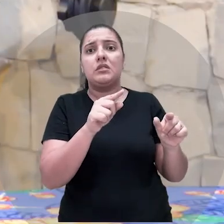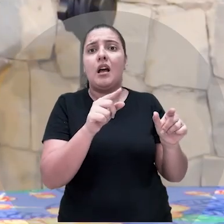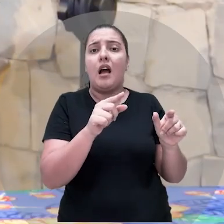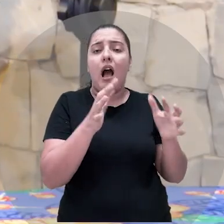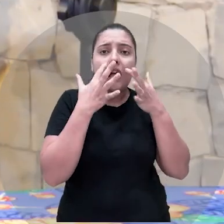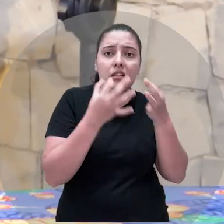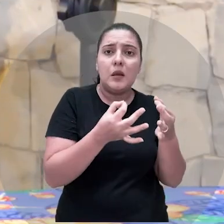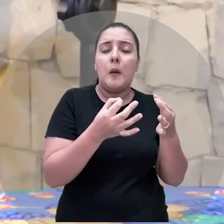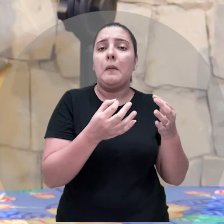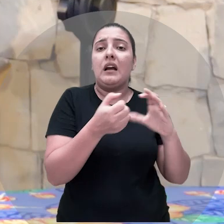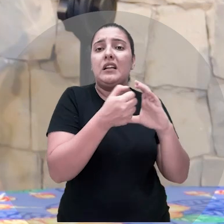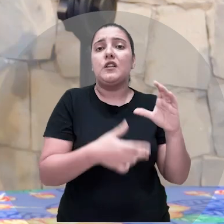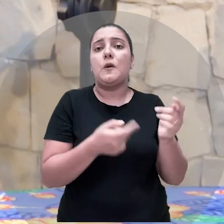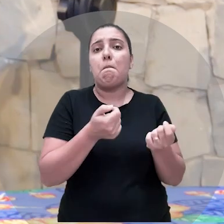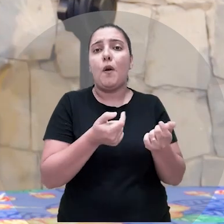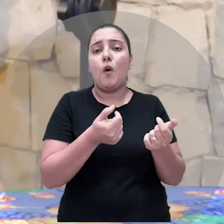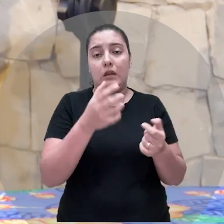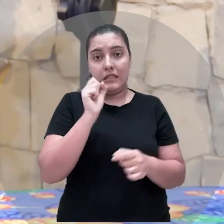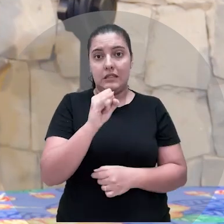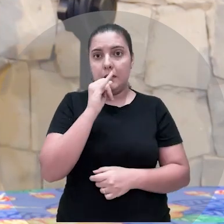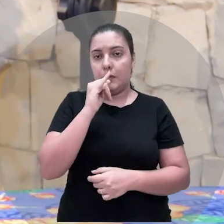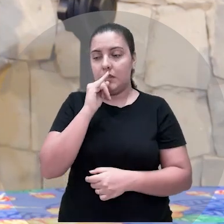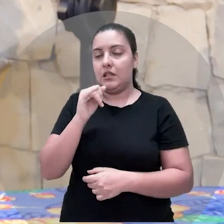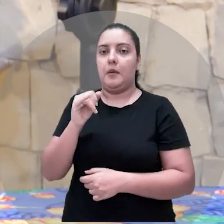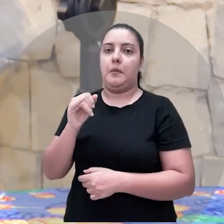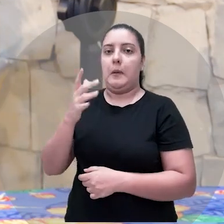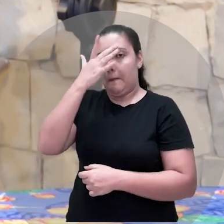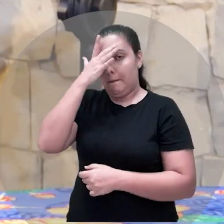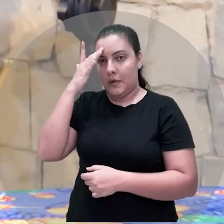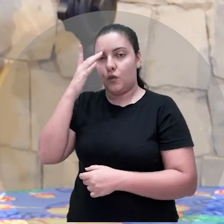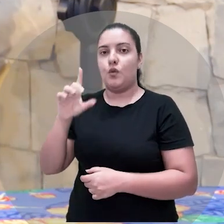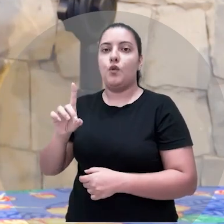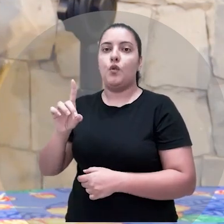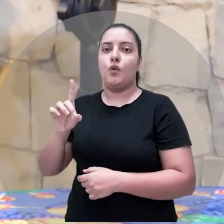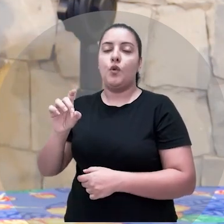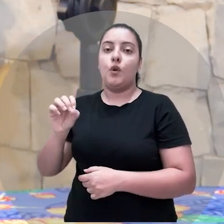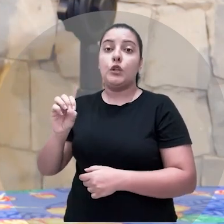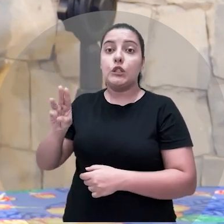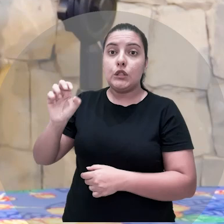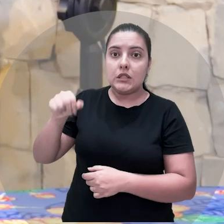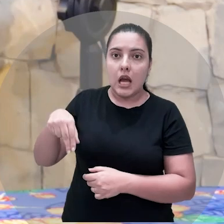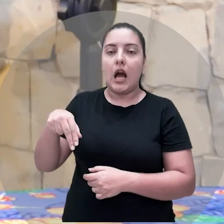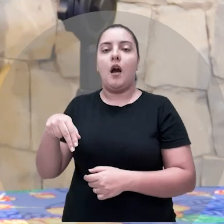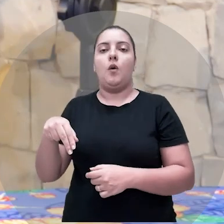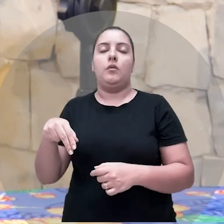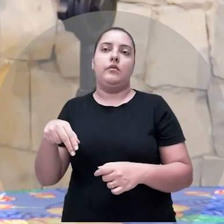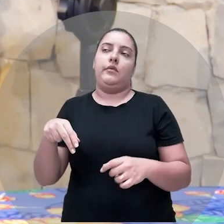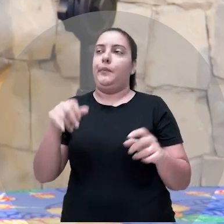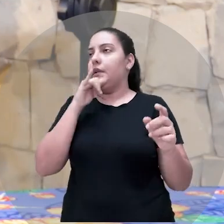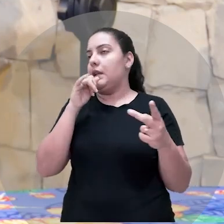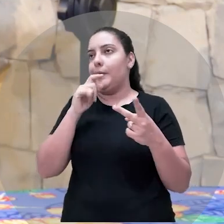digamos assim porque é menos característica né então se você é uma pessoa com síndrome de down uma pessoa com cegueira Ou baixa visão cadeirante